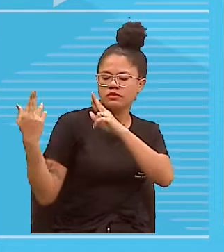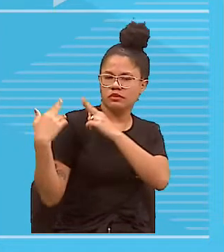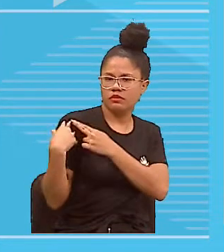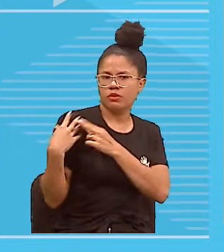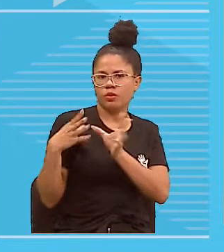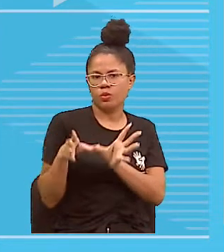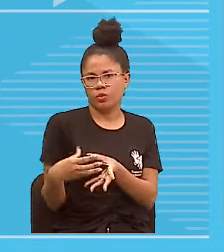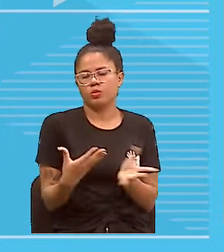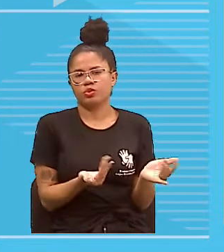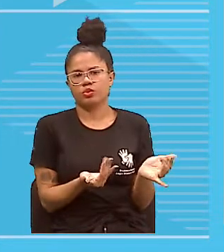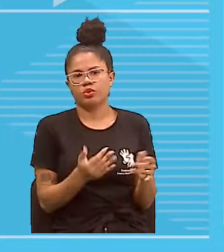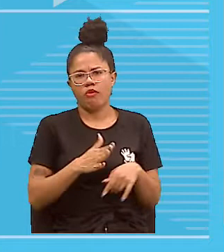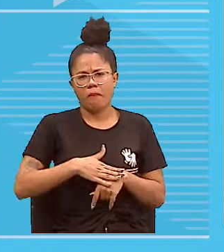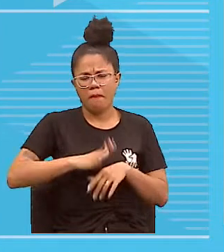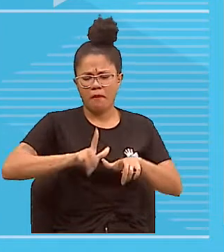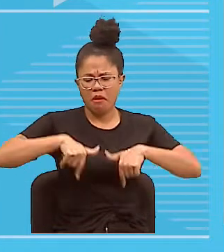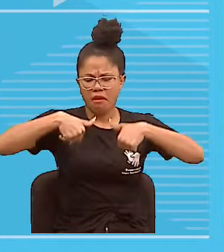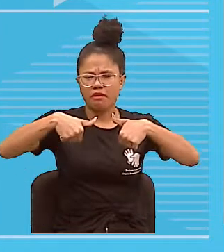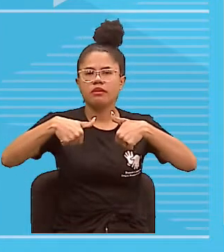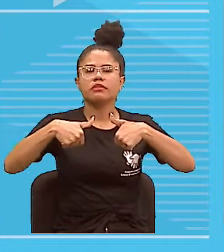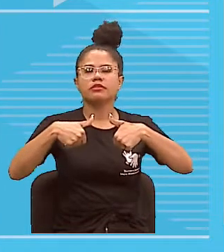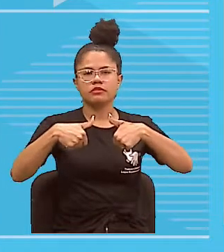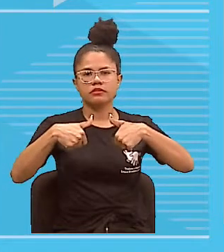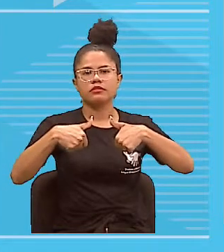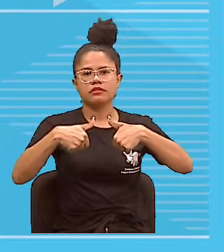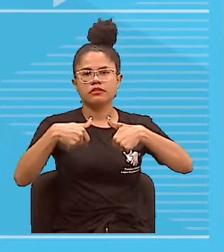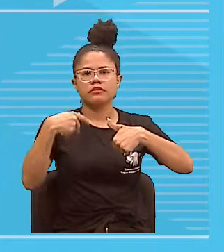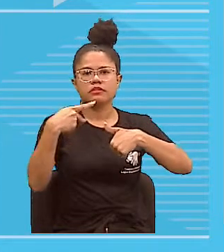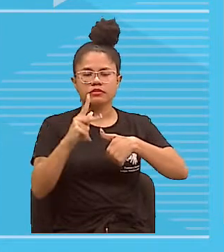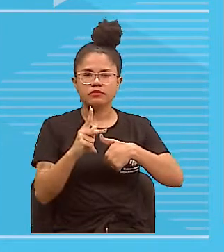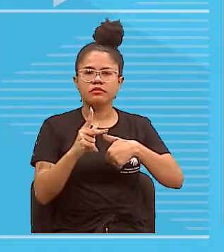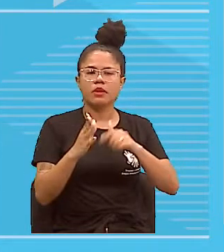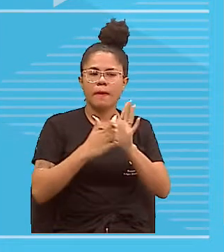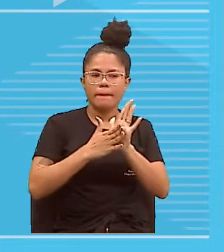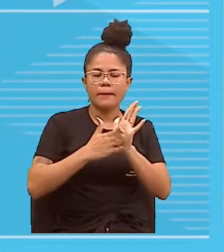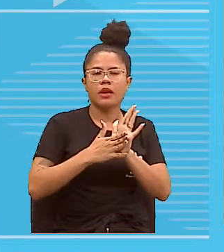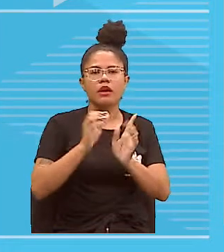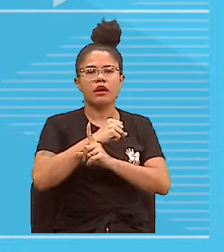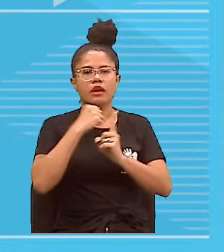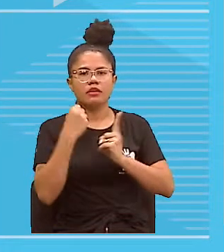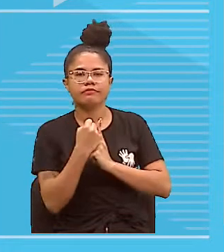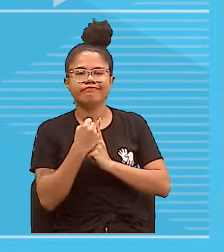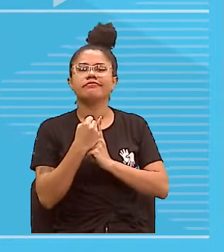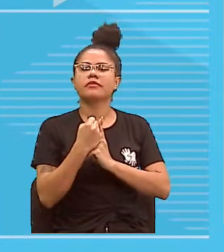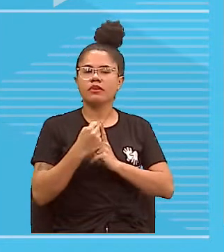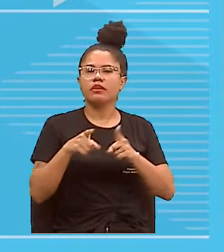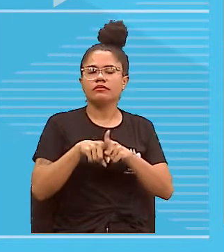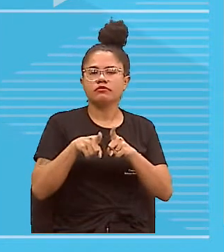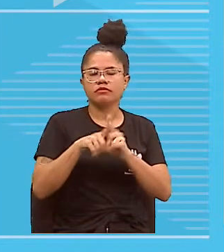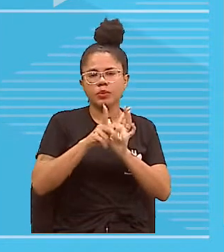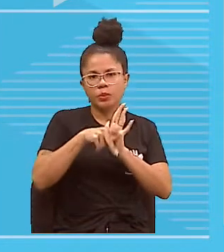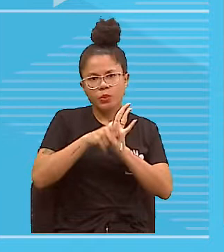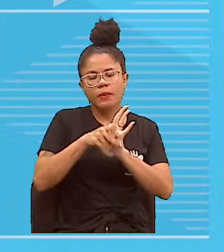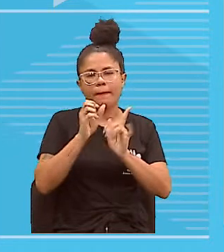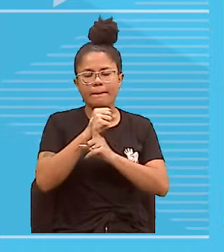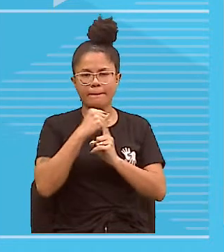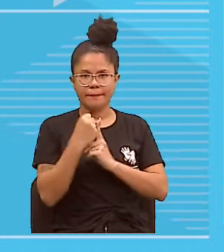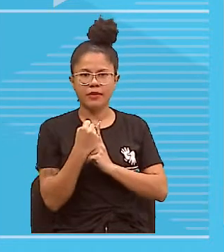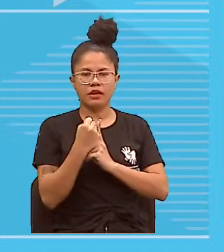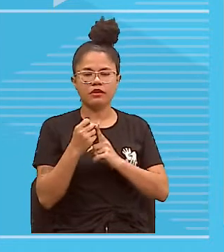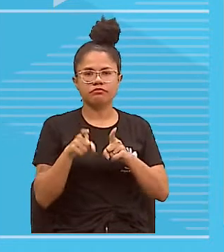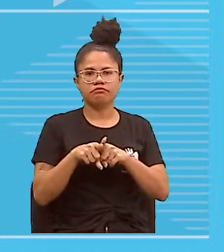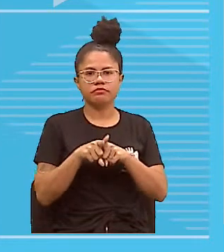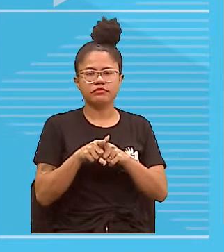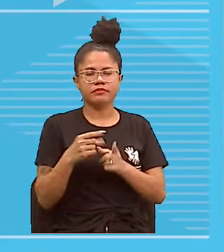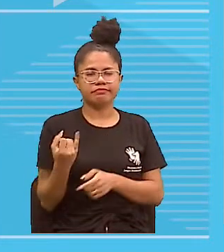mais atuantes, engajados em causas sociais, por que não em projetos sociais também. Então é importante